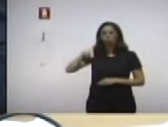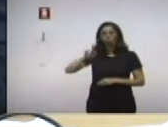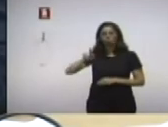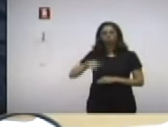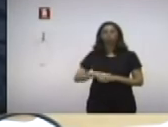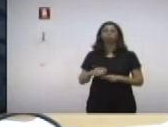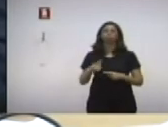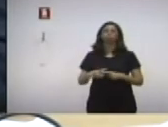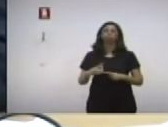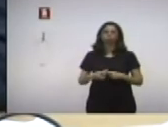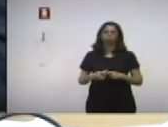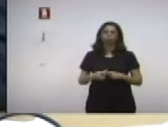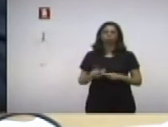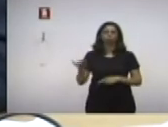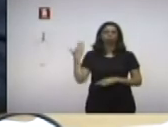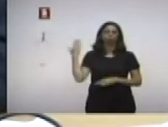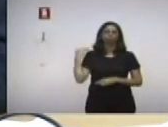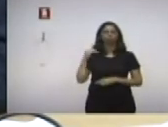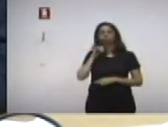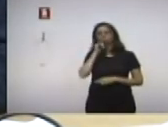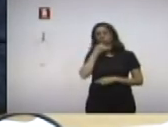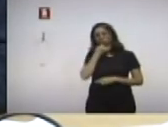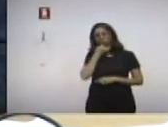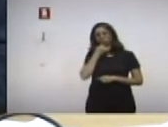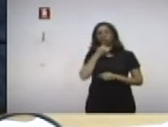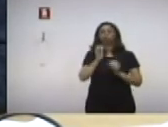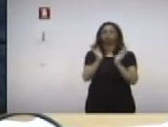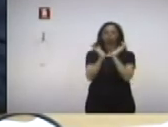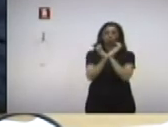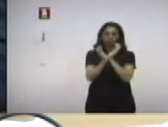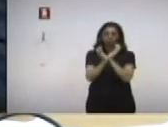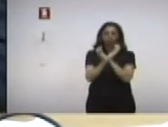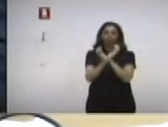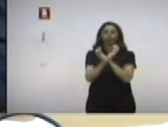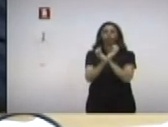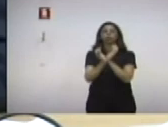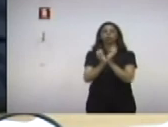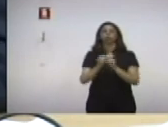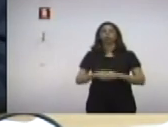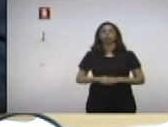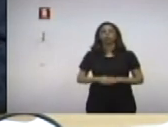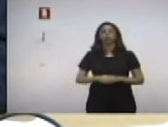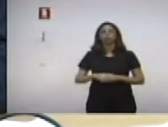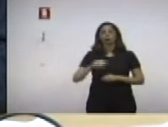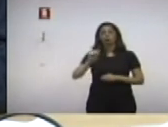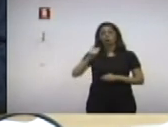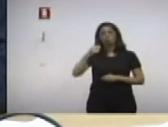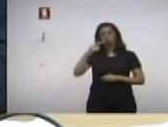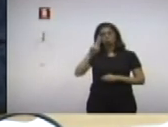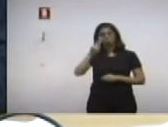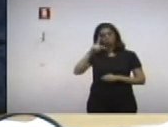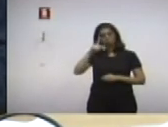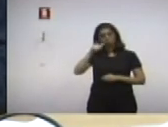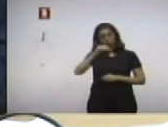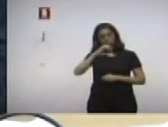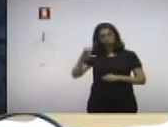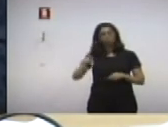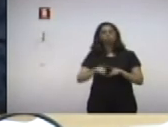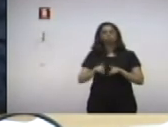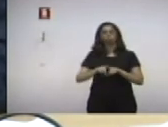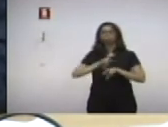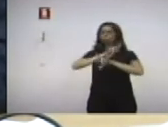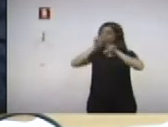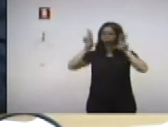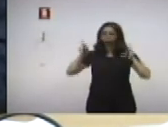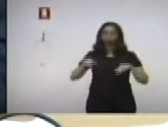muito triste de ver o que foi feito com a pai de ver o que feio foi feito com ao pac outras